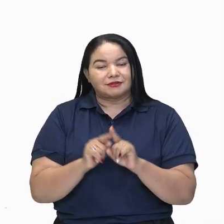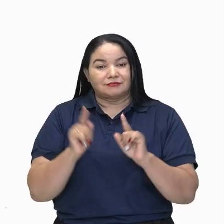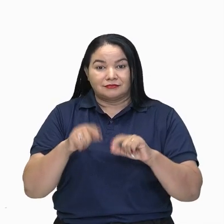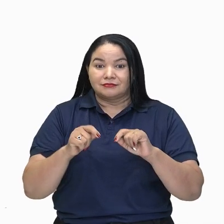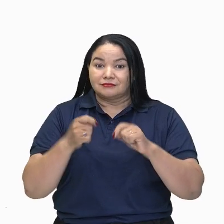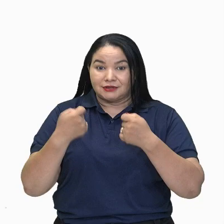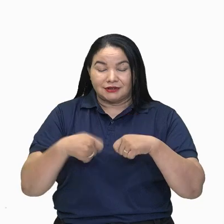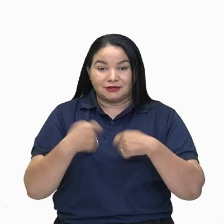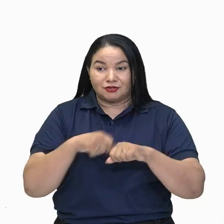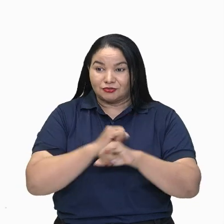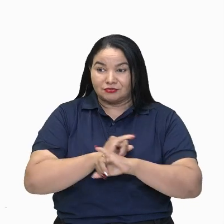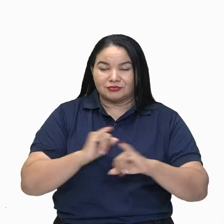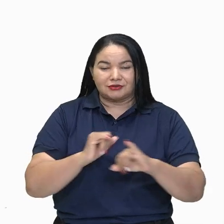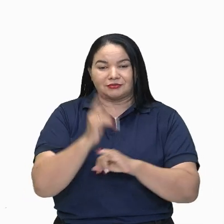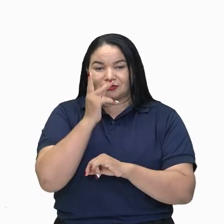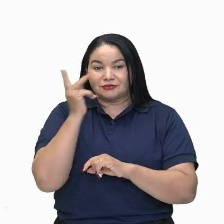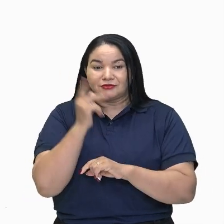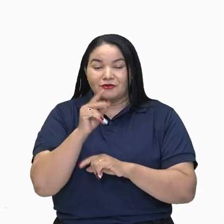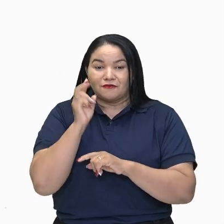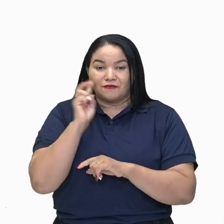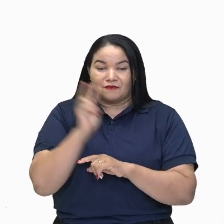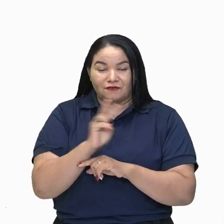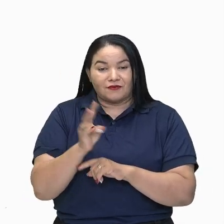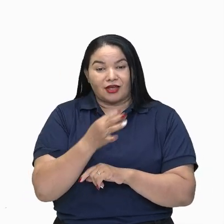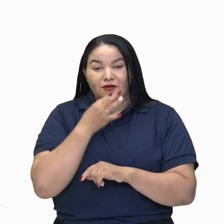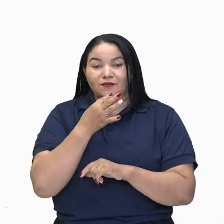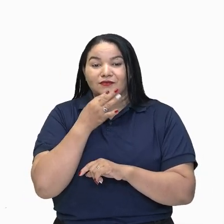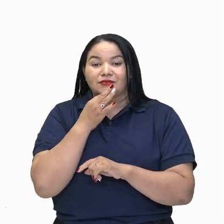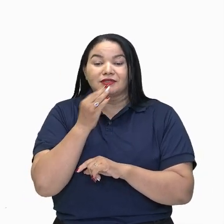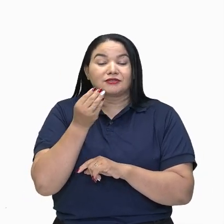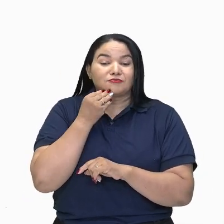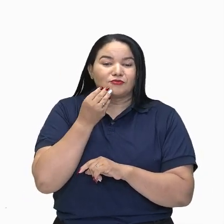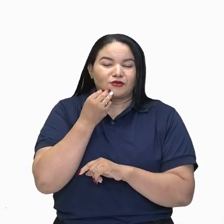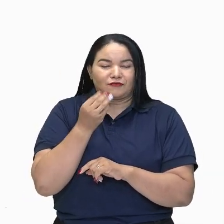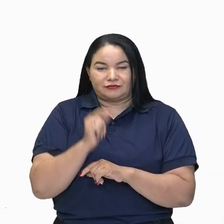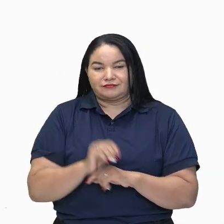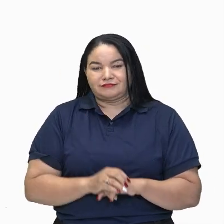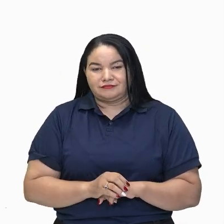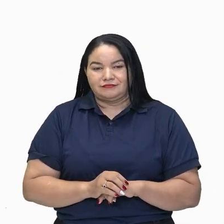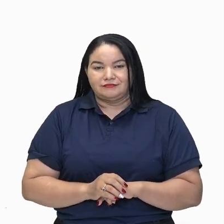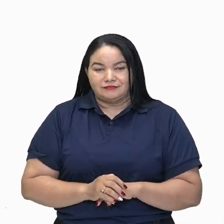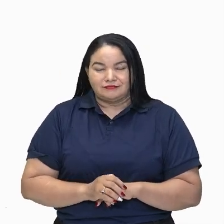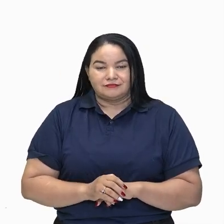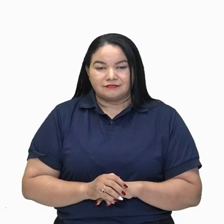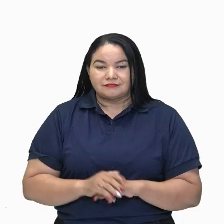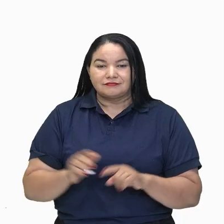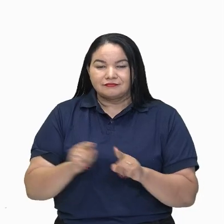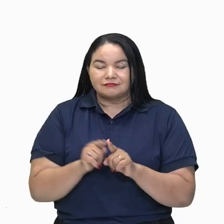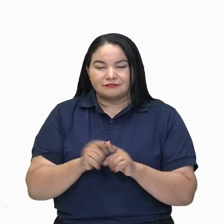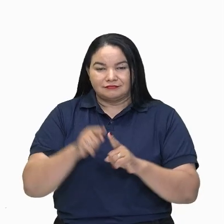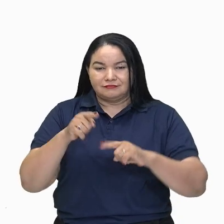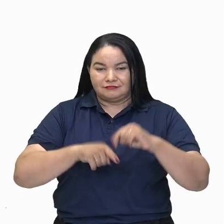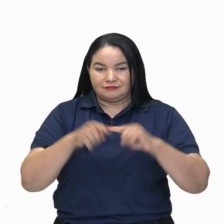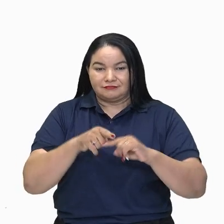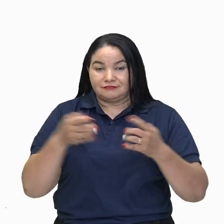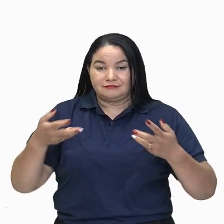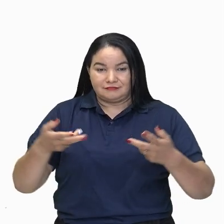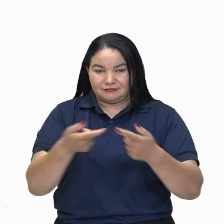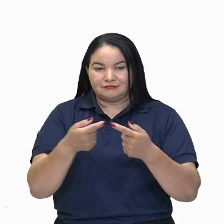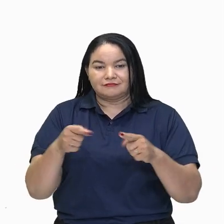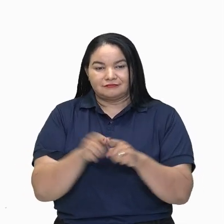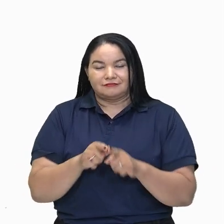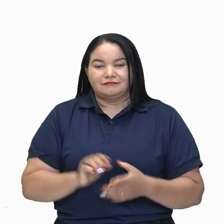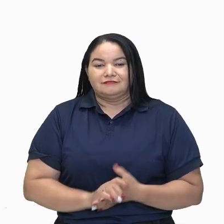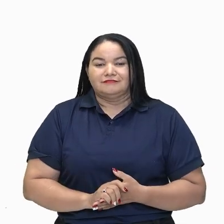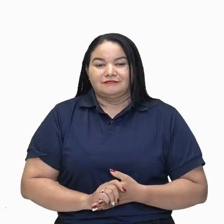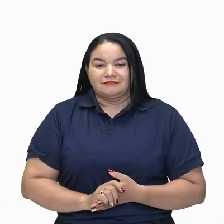produto para que as pessoas conheçam, os consumidores, né? E buscam um produto de qualidade e muito saboroso